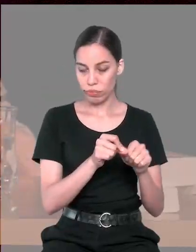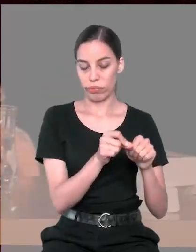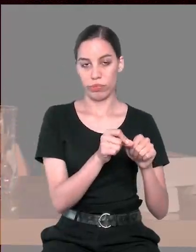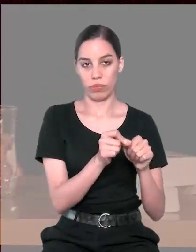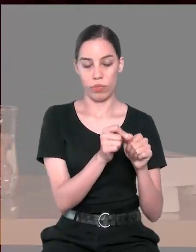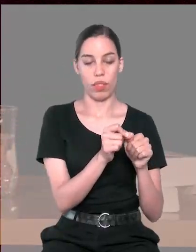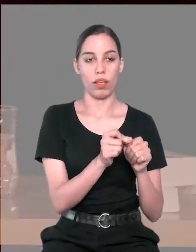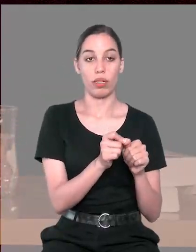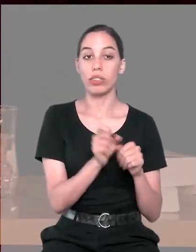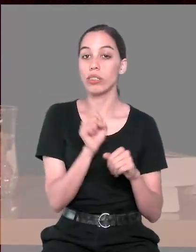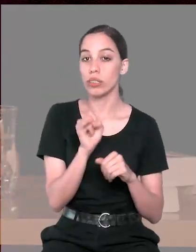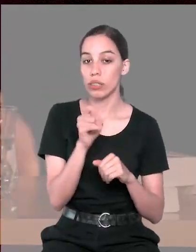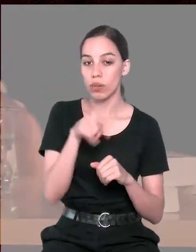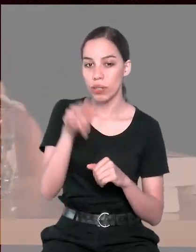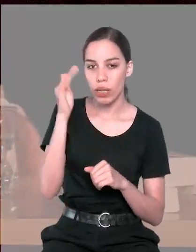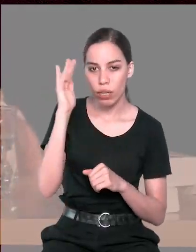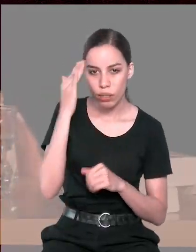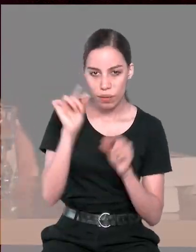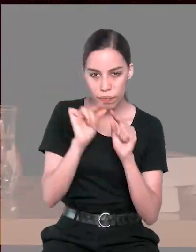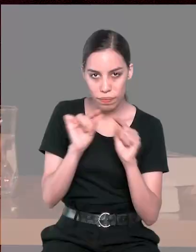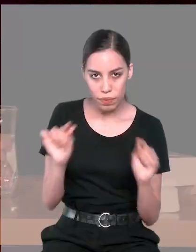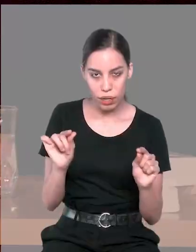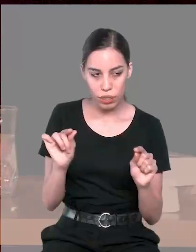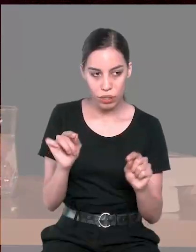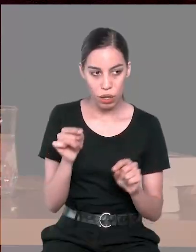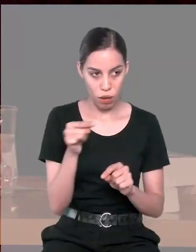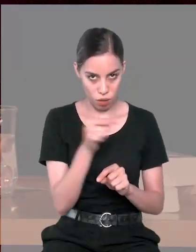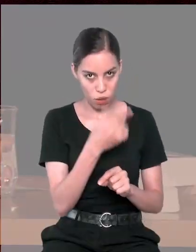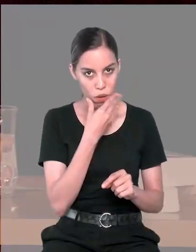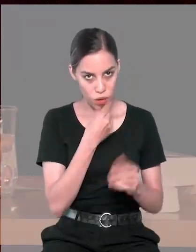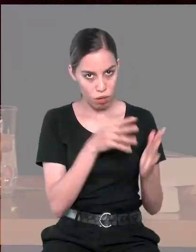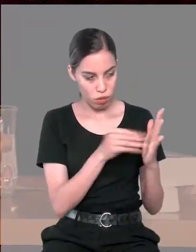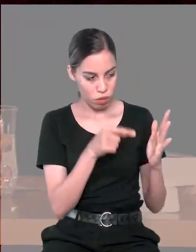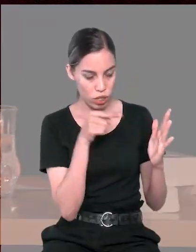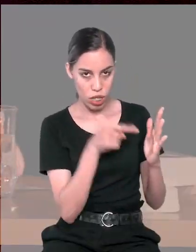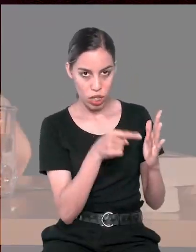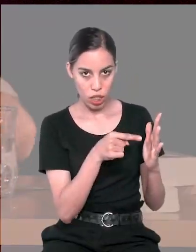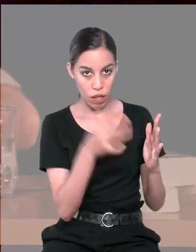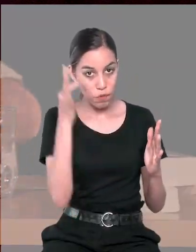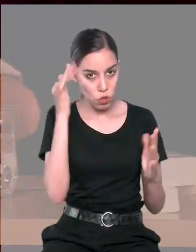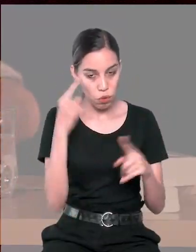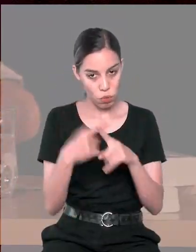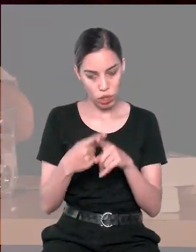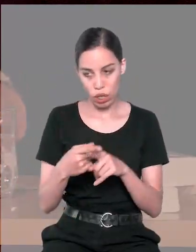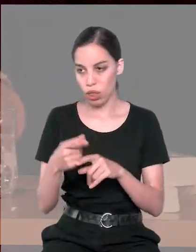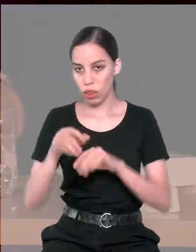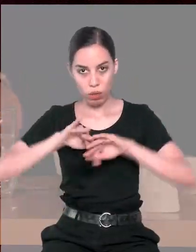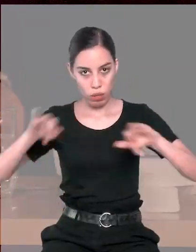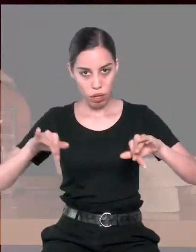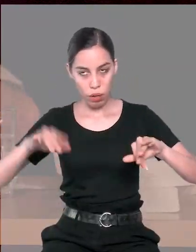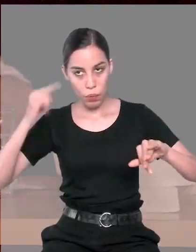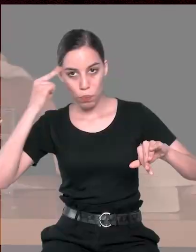Se vocês começarem a entrar no clima dessa frase, né, Leonardo da Vinci é um filósofo porque ele não separava